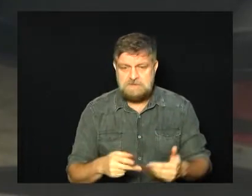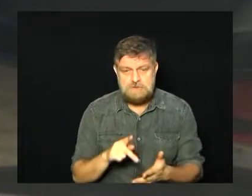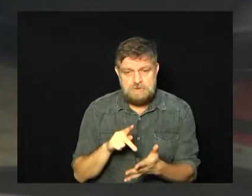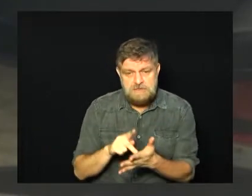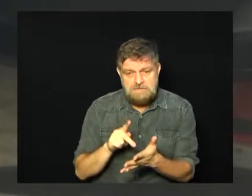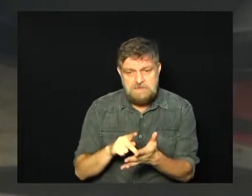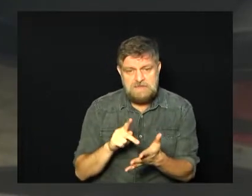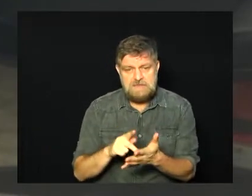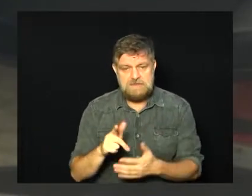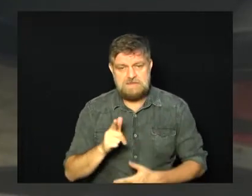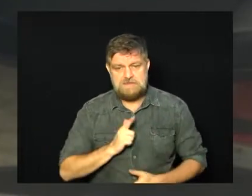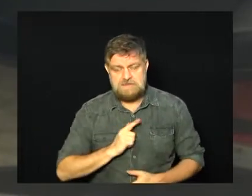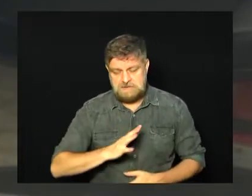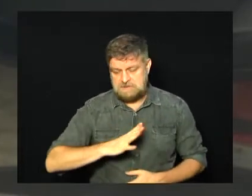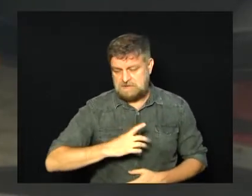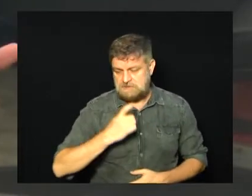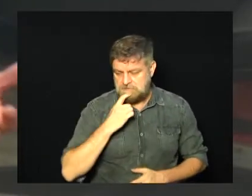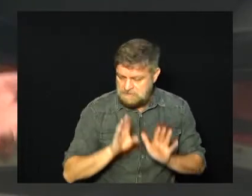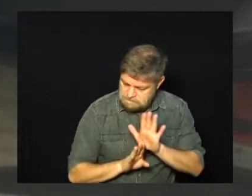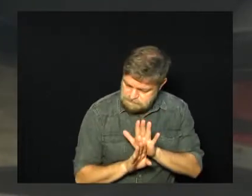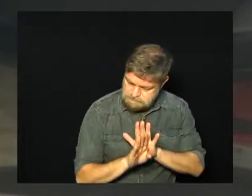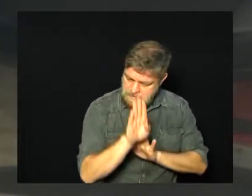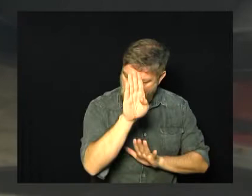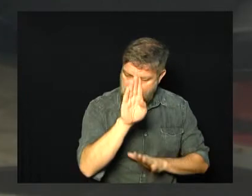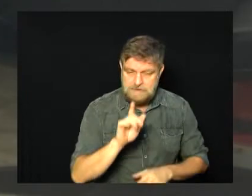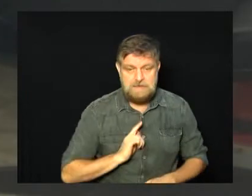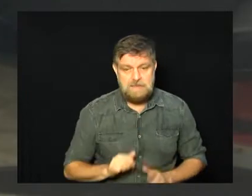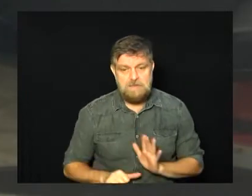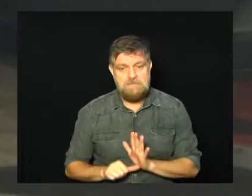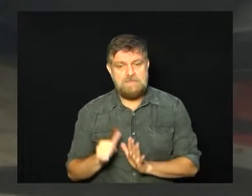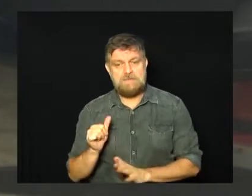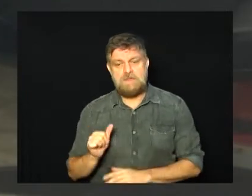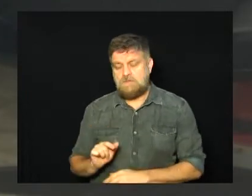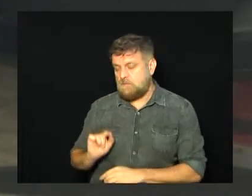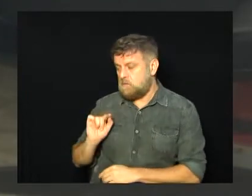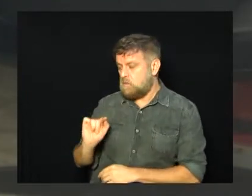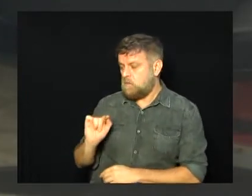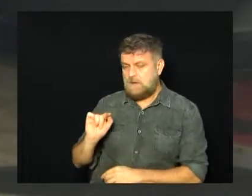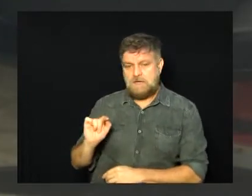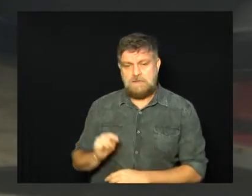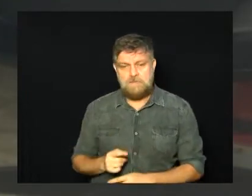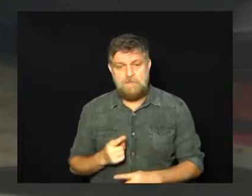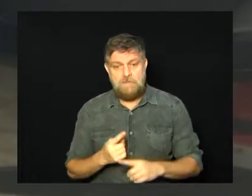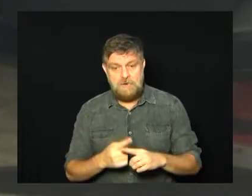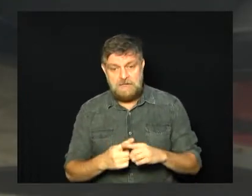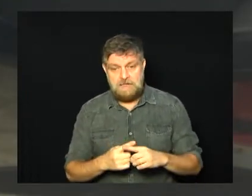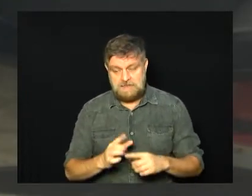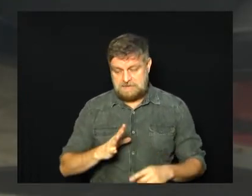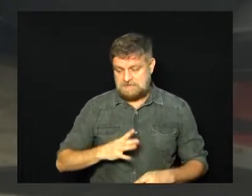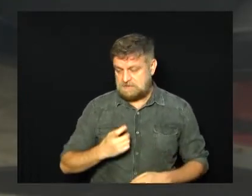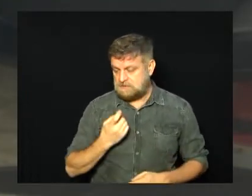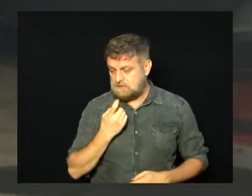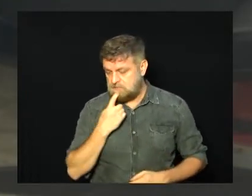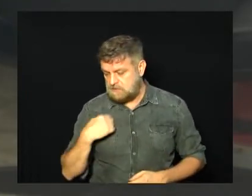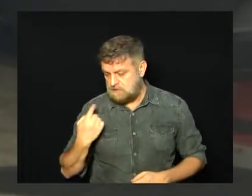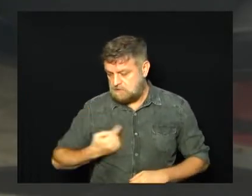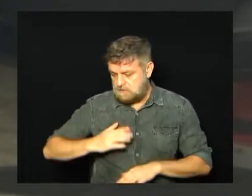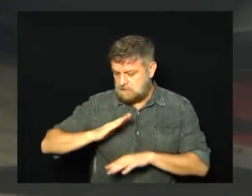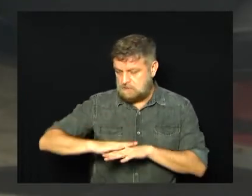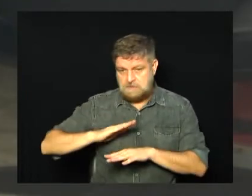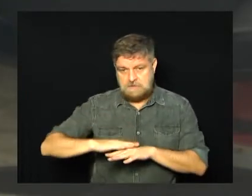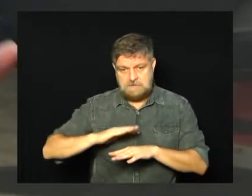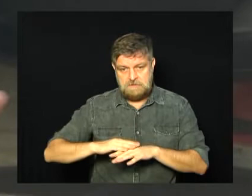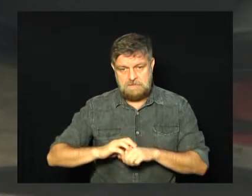colocado Campinas como vanguarda, especialmente porque Campinas, e o que a gente faz aqui acaba refletindo